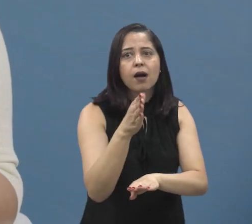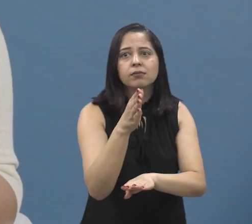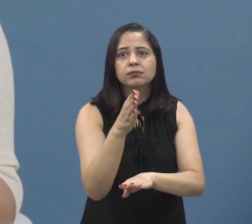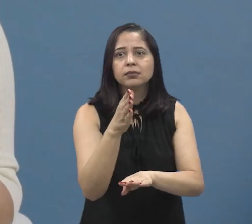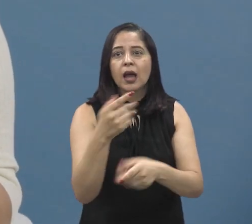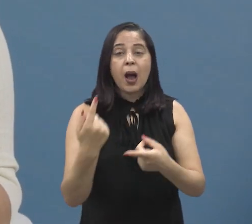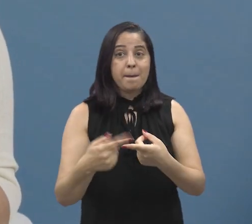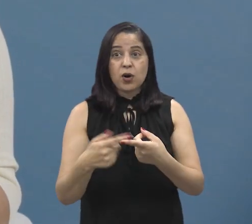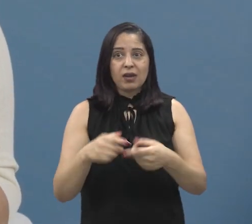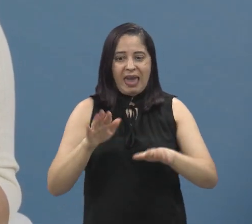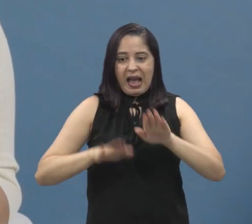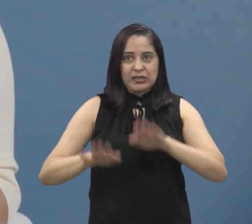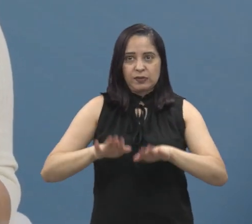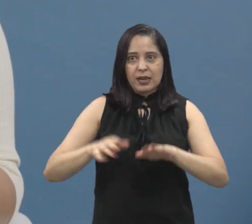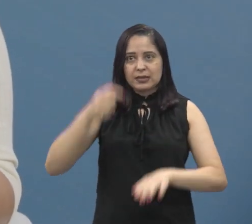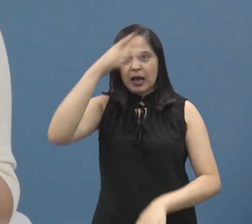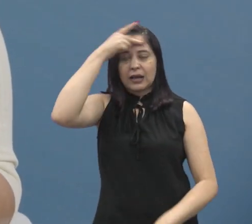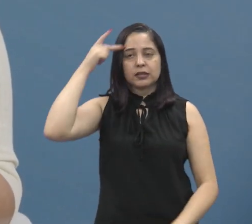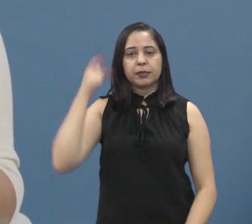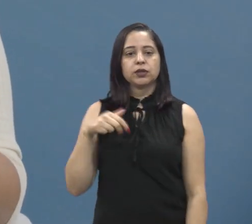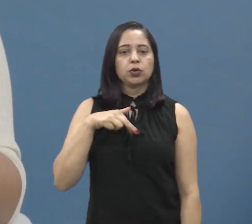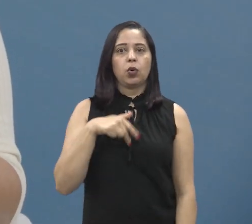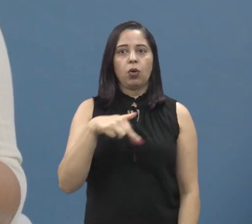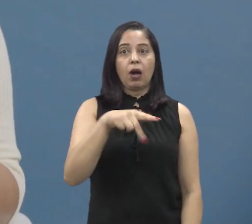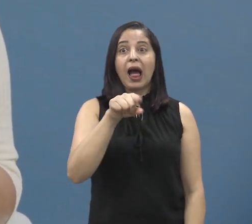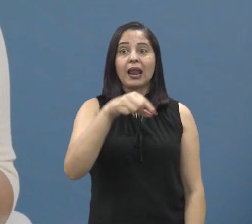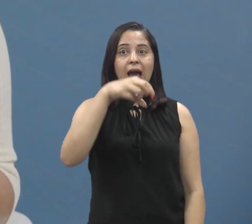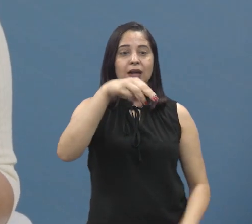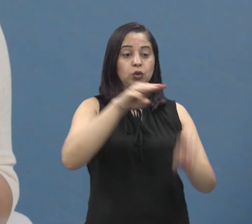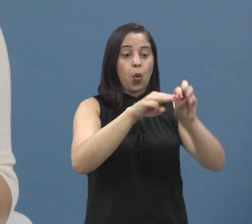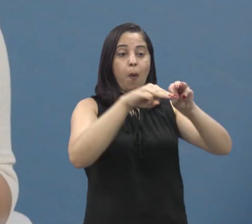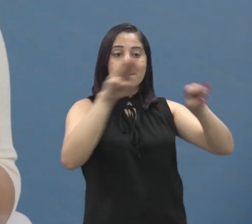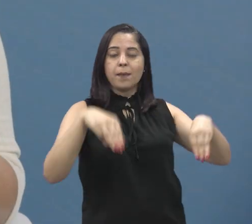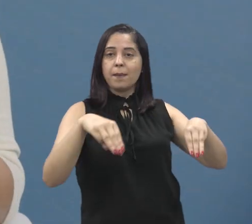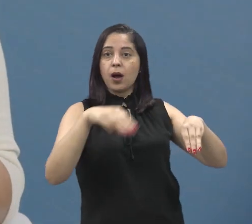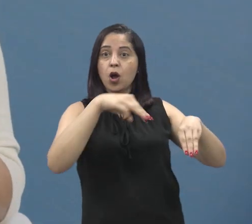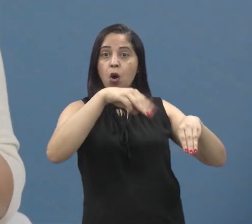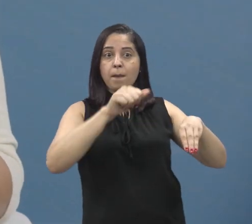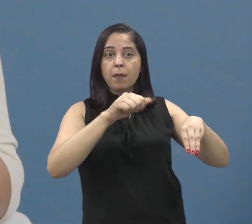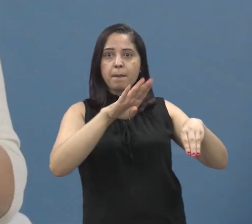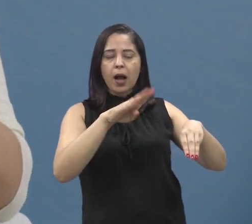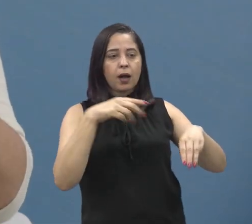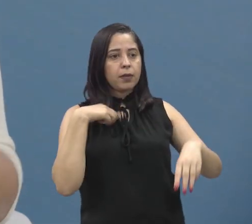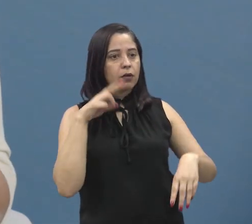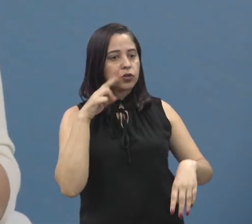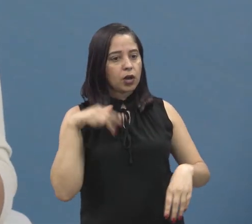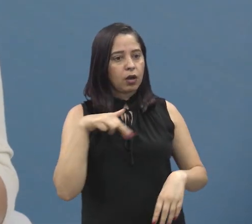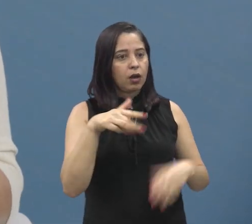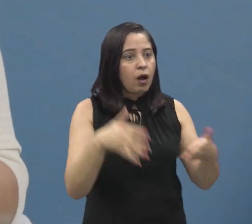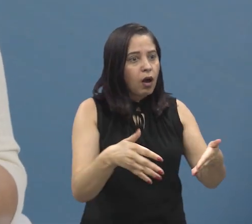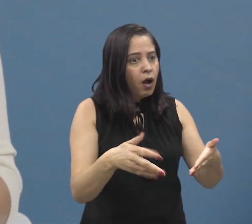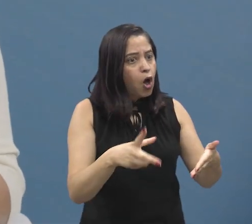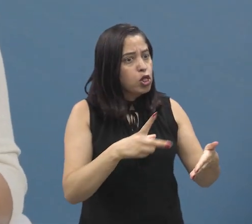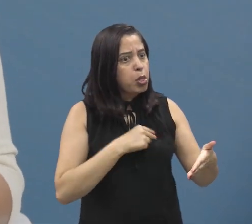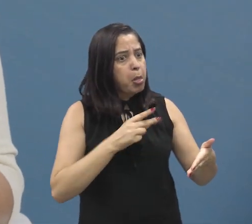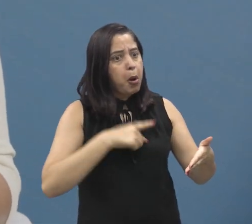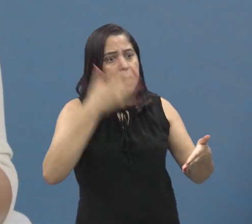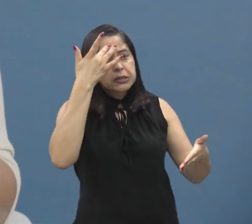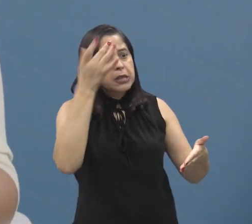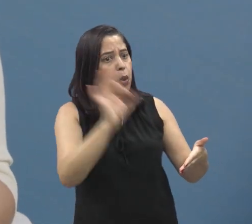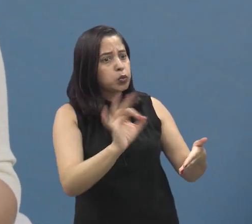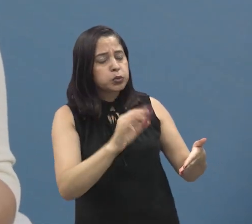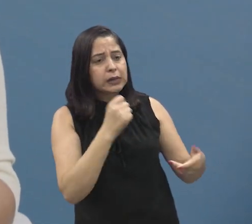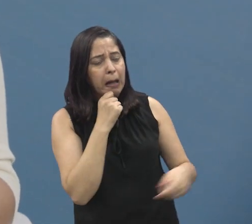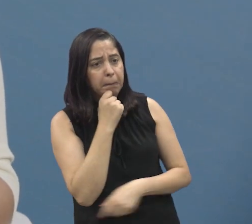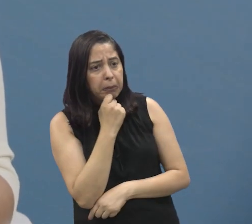não chegam no City Tour e no MAB, no Memorial Aeroespacial Brasileiro, e falam, nossa, eu nem sabia que existia em São José dos Campos